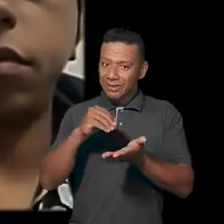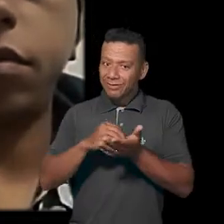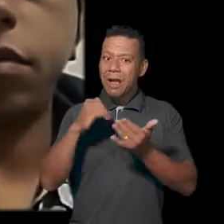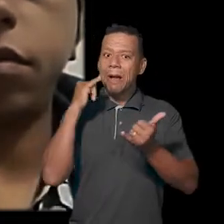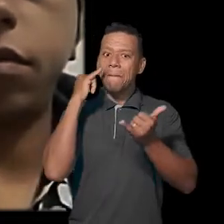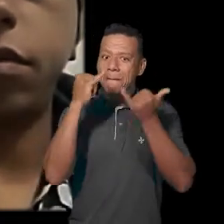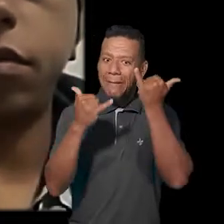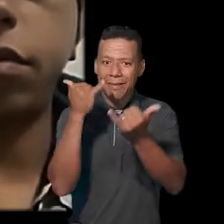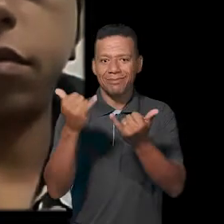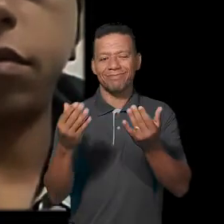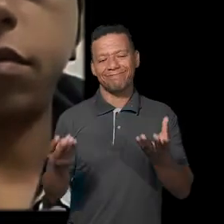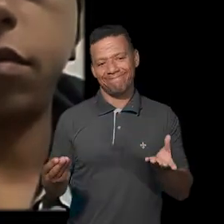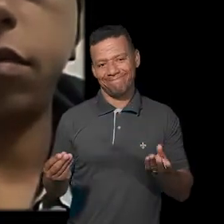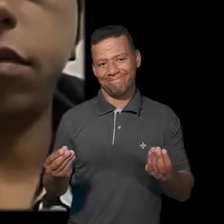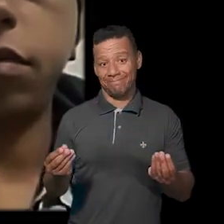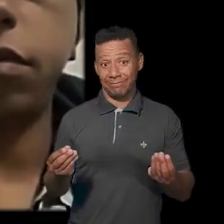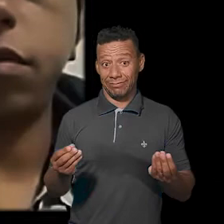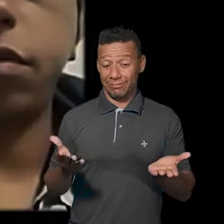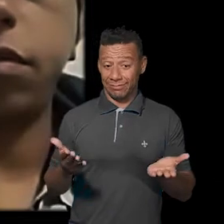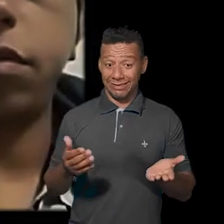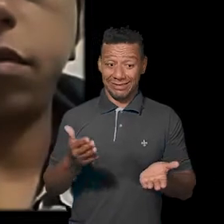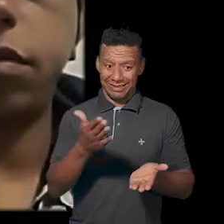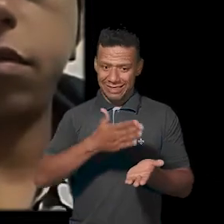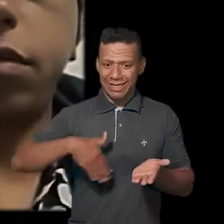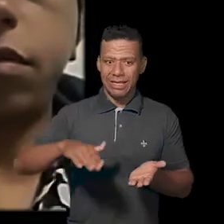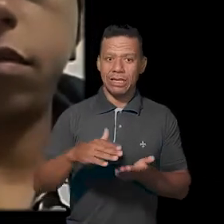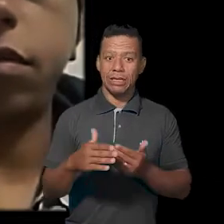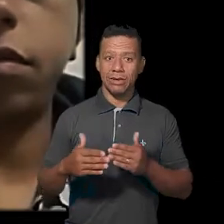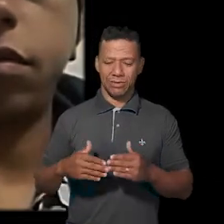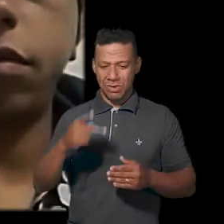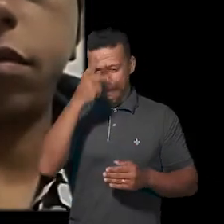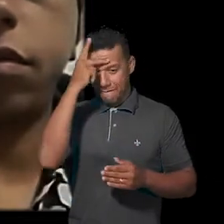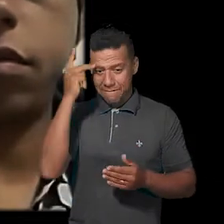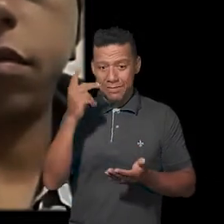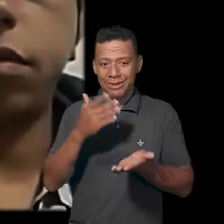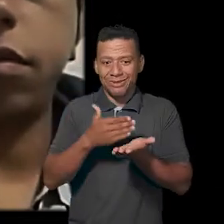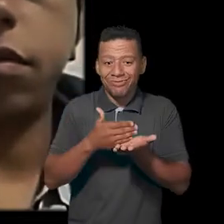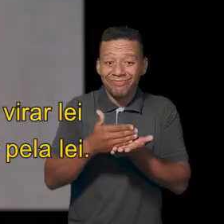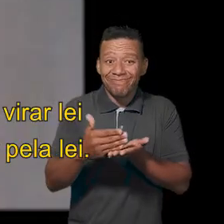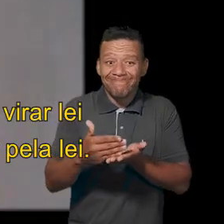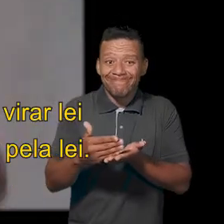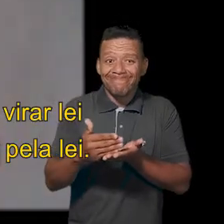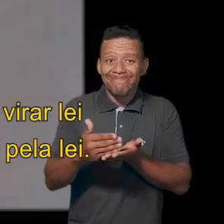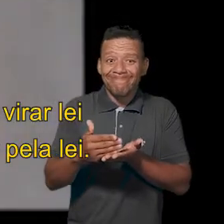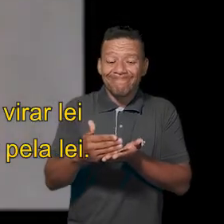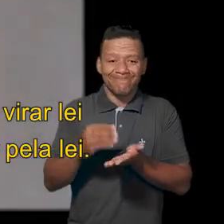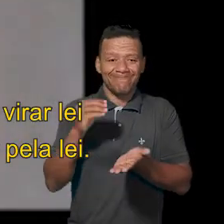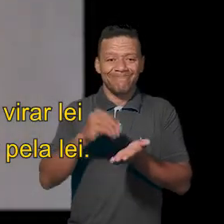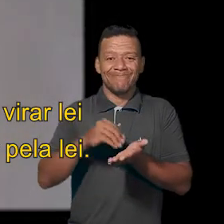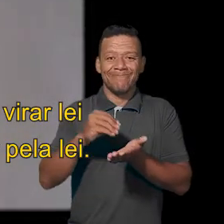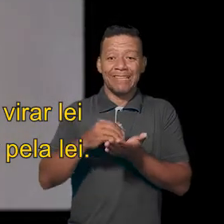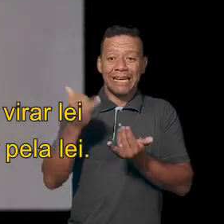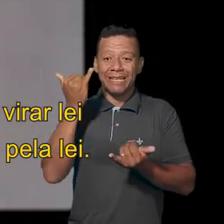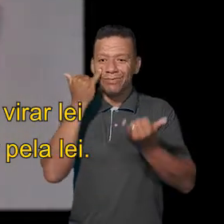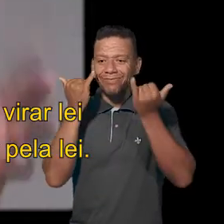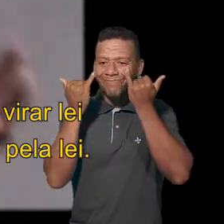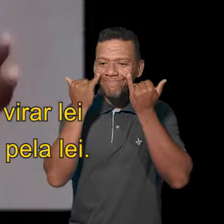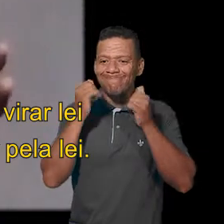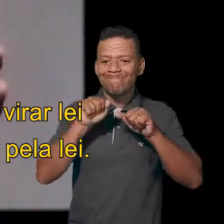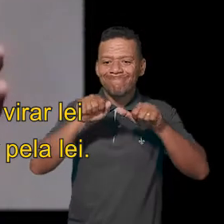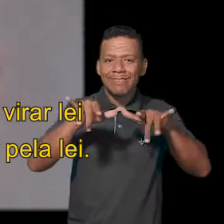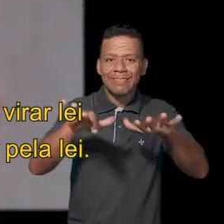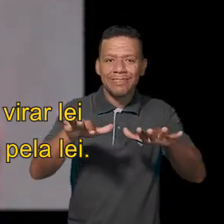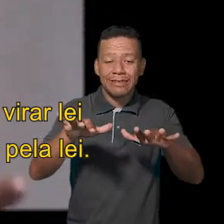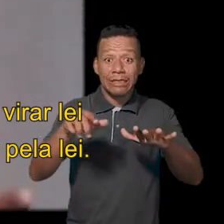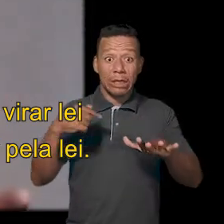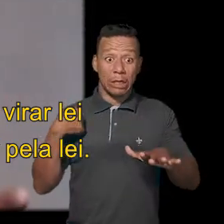com que essa nova leva de artistas circenses não chegue. Tudo que a gente precisa enquanto